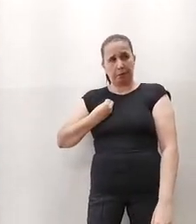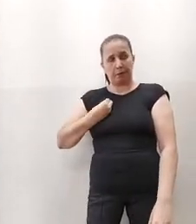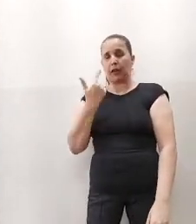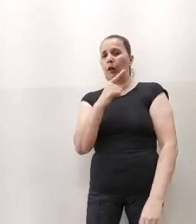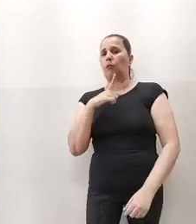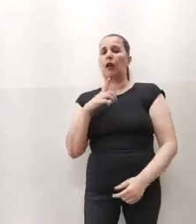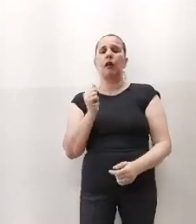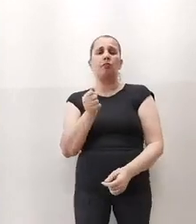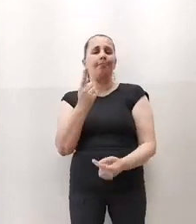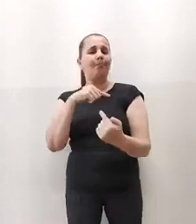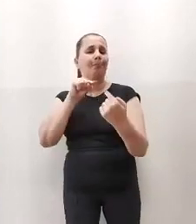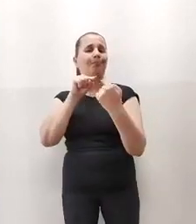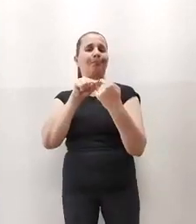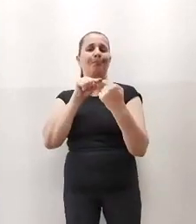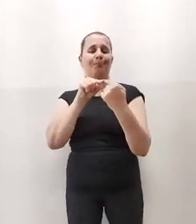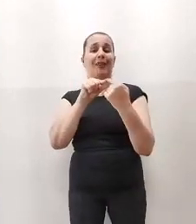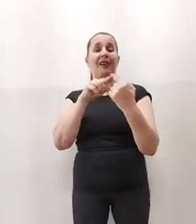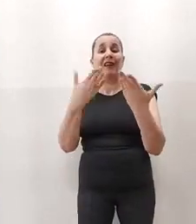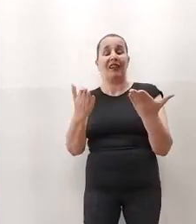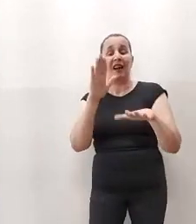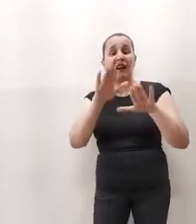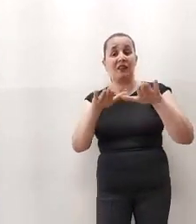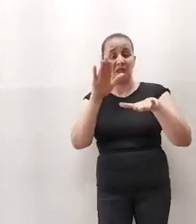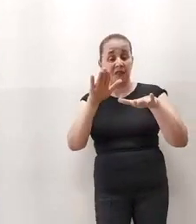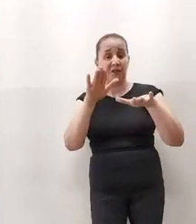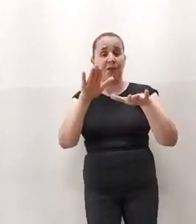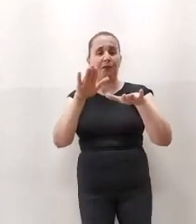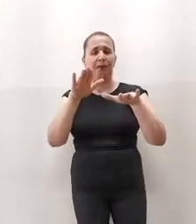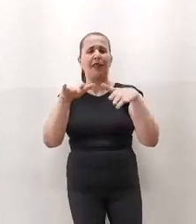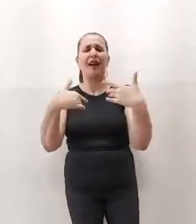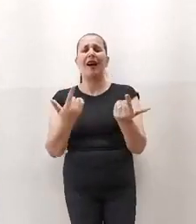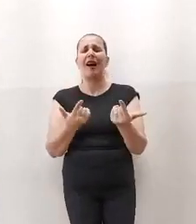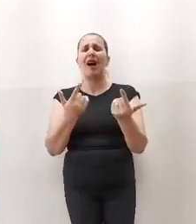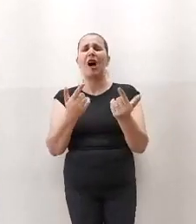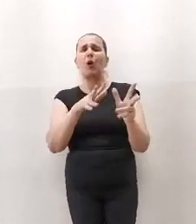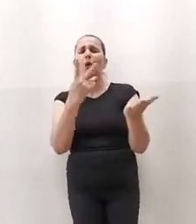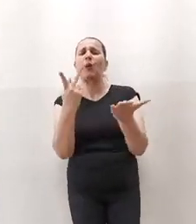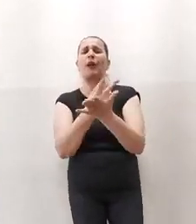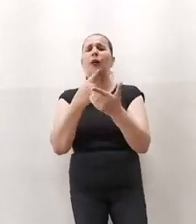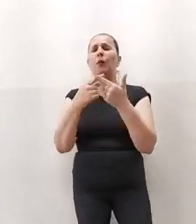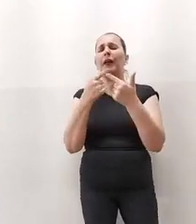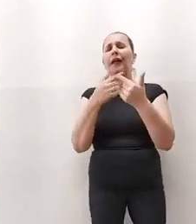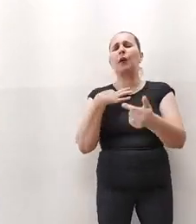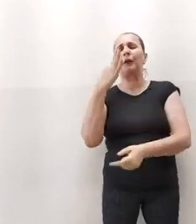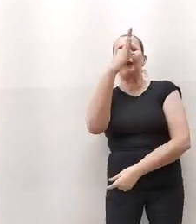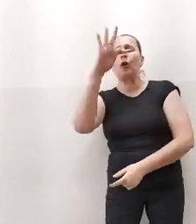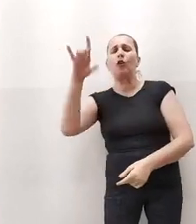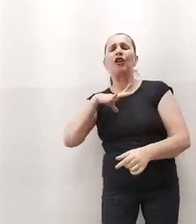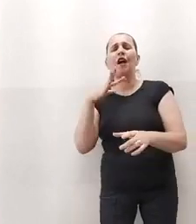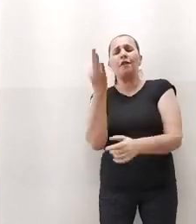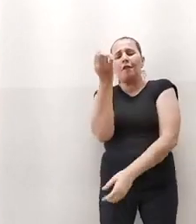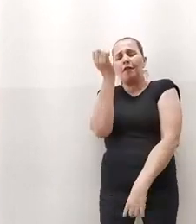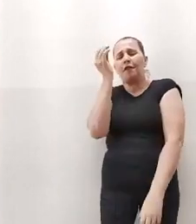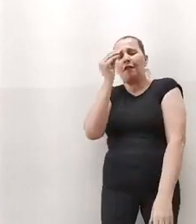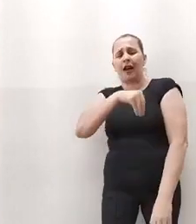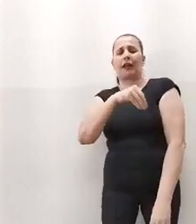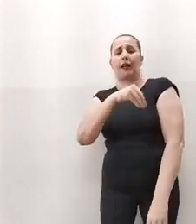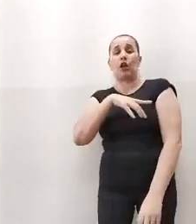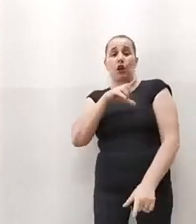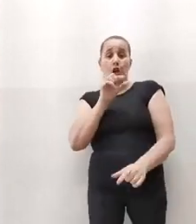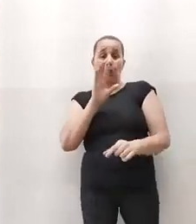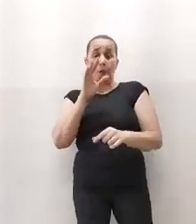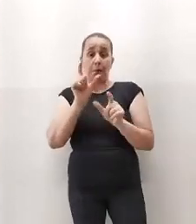sem sentido. Isso, muitas vezes, é proporcionado por uma teologia fraca, de guias cegos